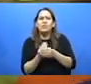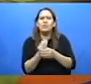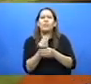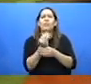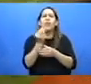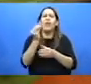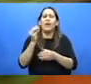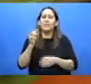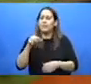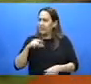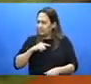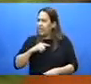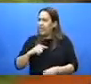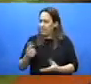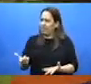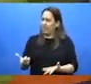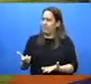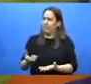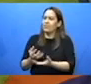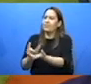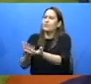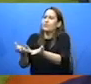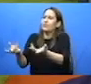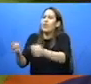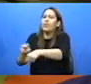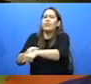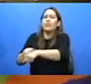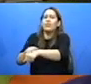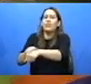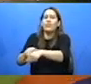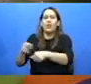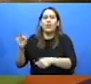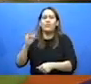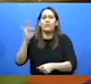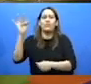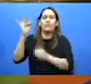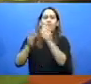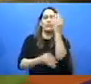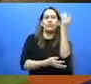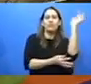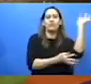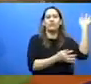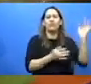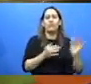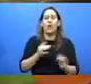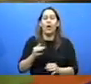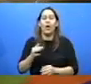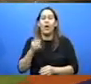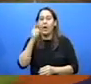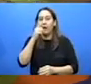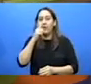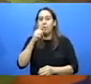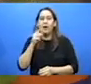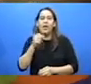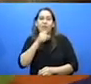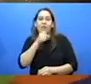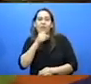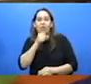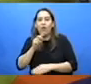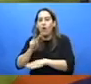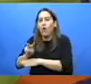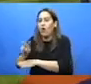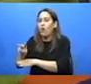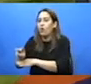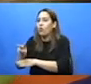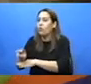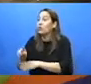casa? Tem jardim? Tem um cantinho aí que tem alguns vasinhos com planta? A mamãe cuida, a vovó cuida, a